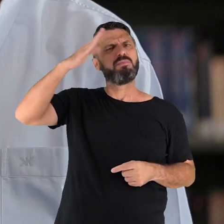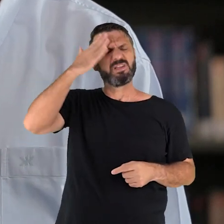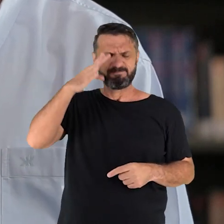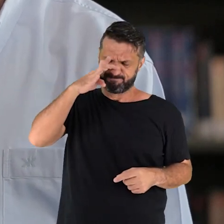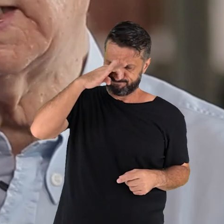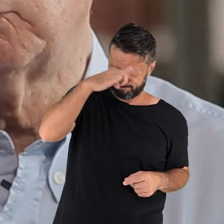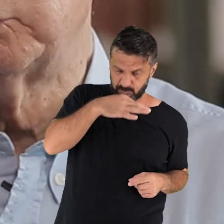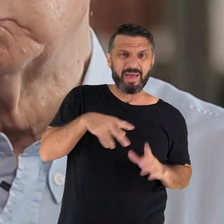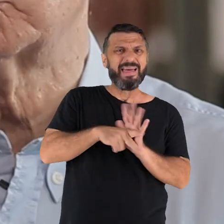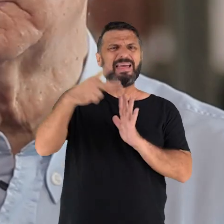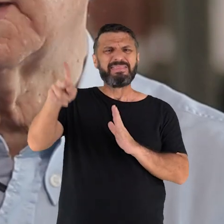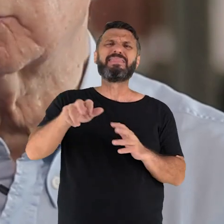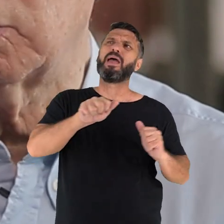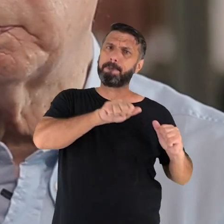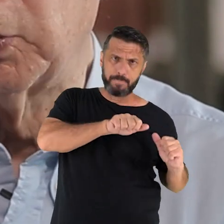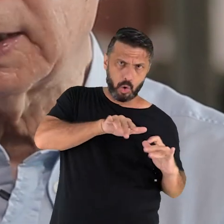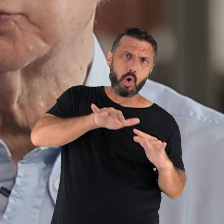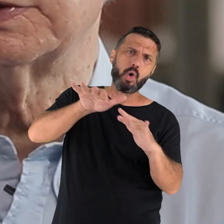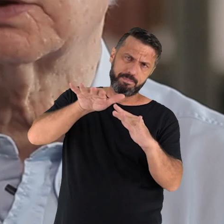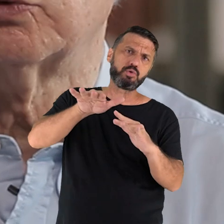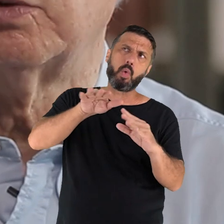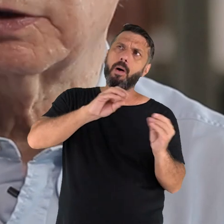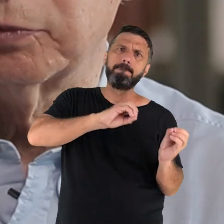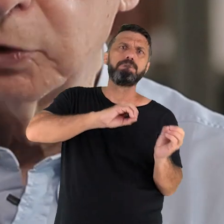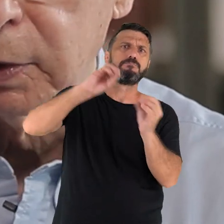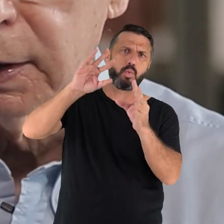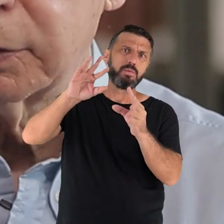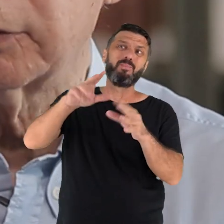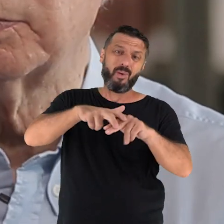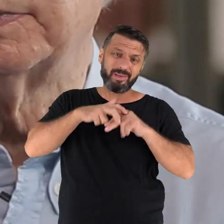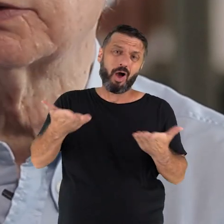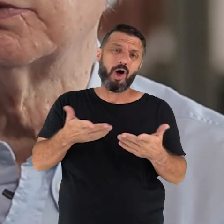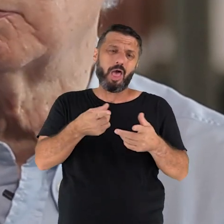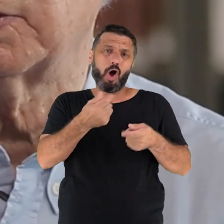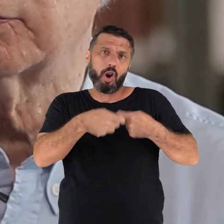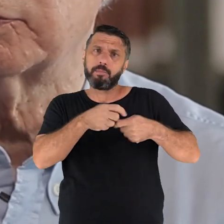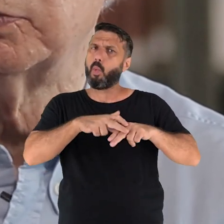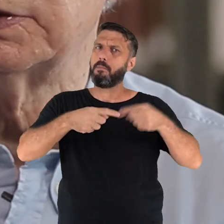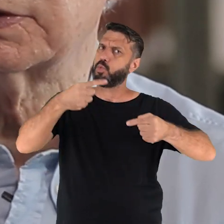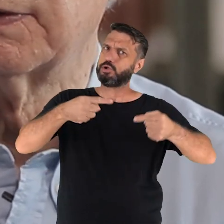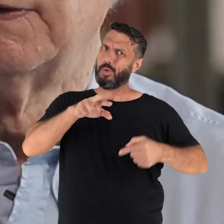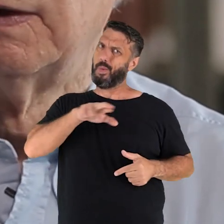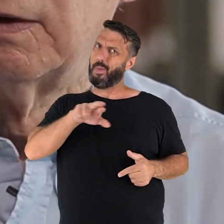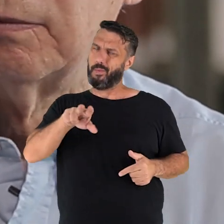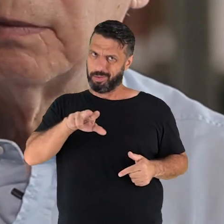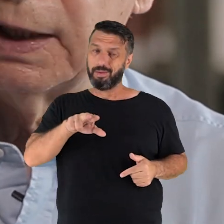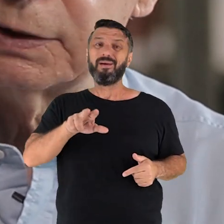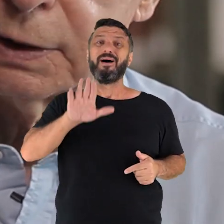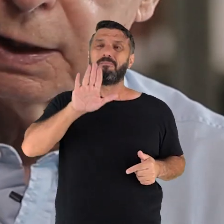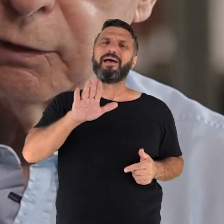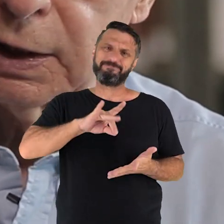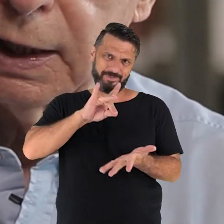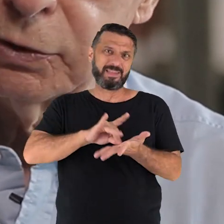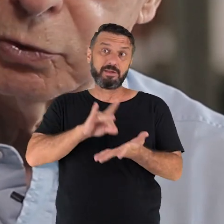são resilientes. Há um fluxo migratório por razões econômicas muito grande nesse momento e não por razões políticas,